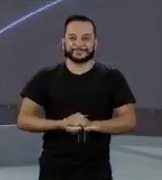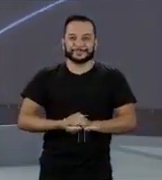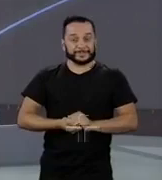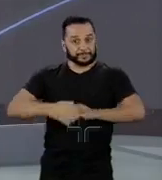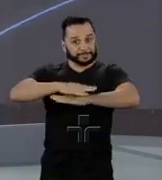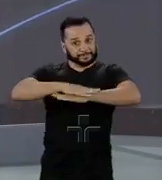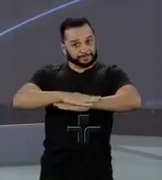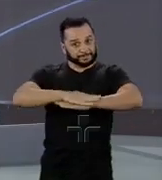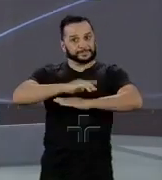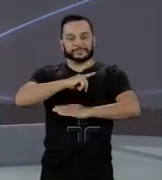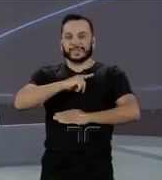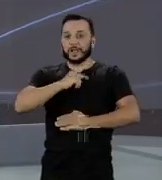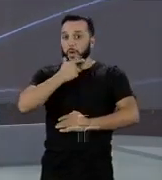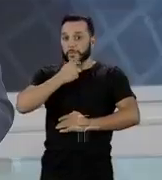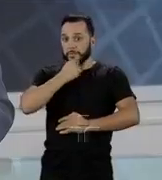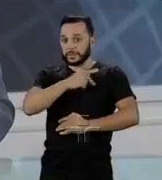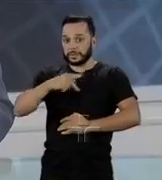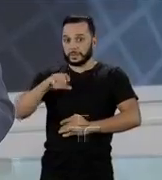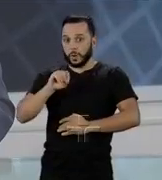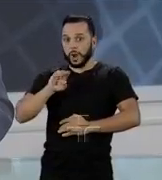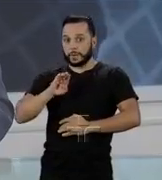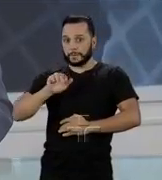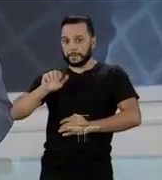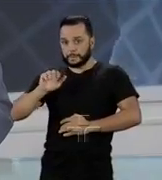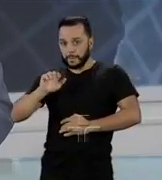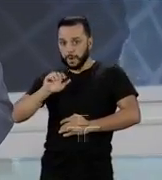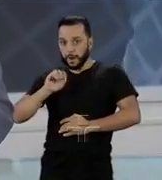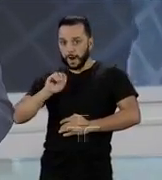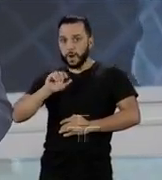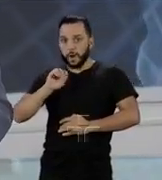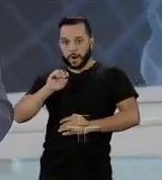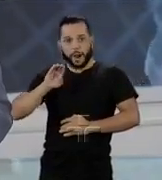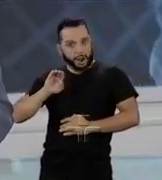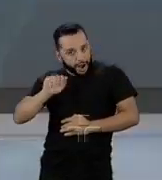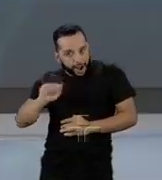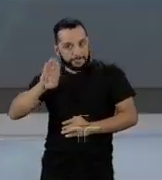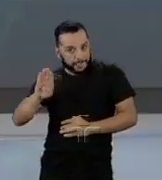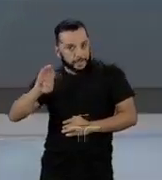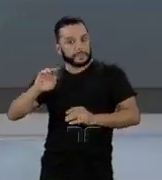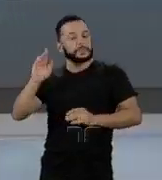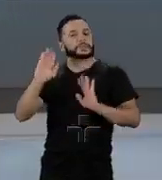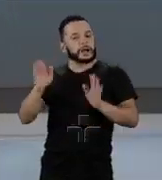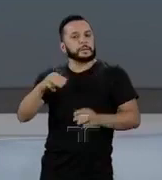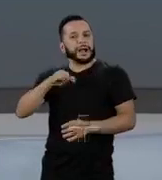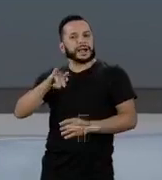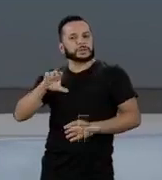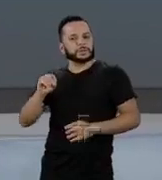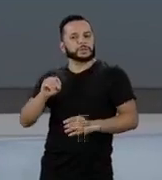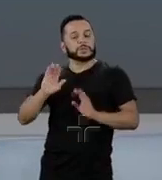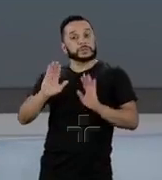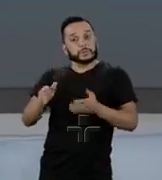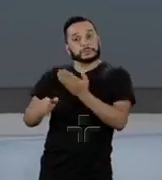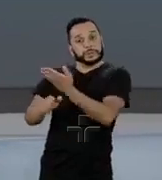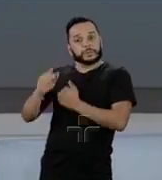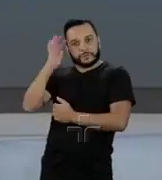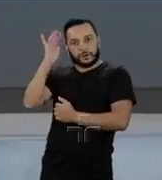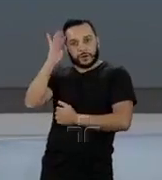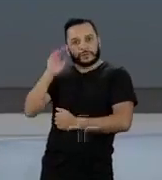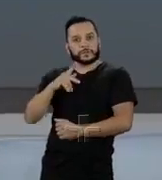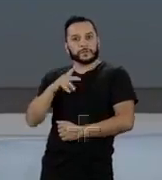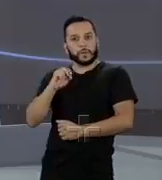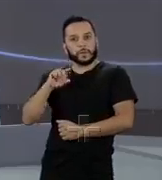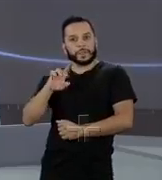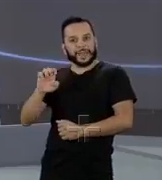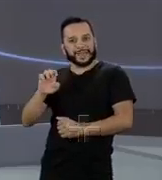Na bancada temos o presidente da OAB Seção São Paulo, Marcos da Costa, e o filósofo e professor da FAAP e da PUC, Luiz Felipe